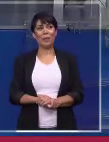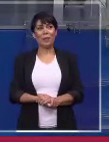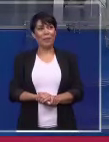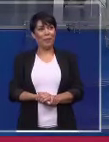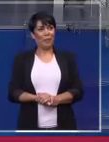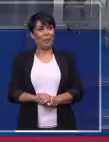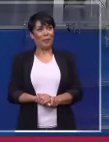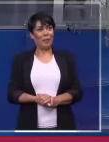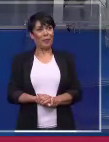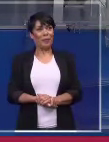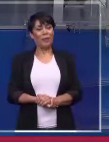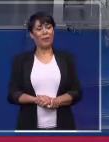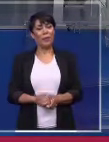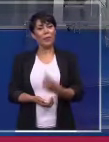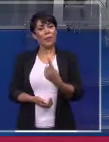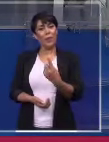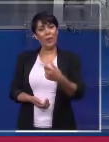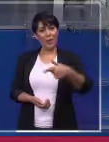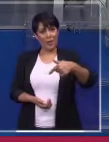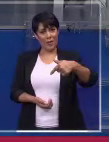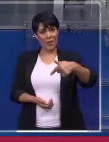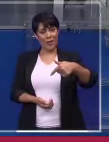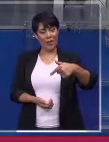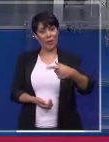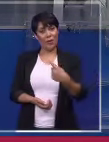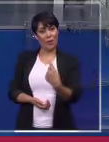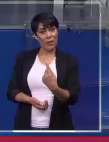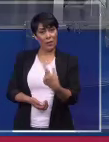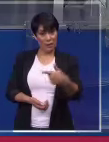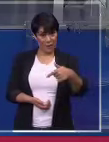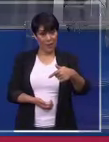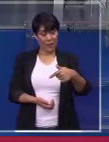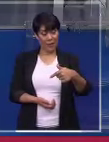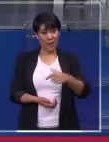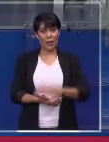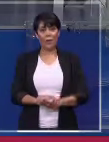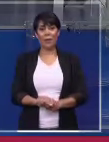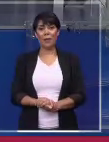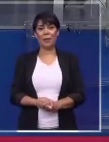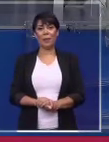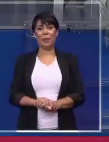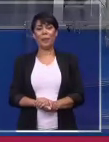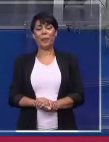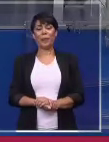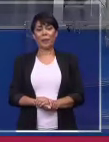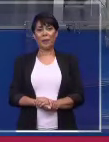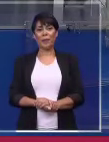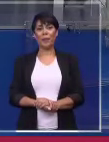número 17. Preta, 17.